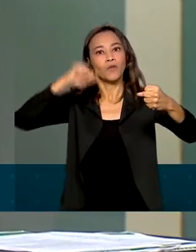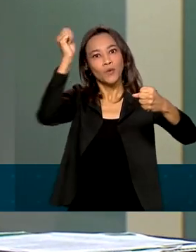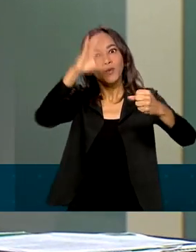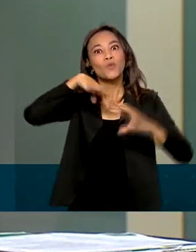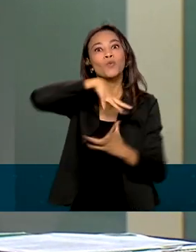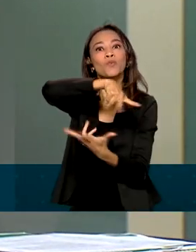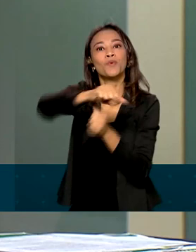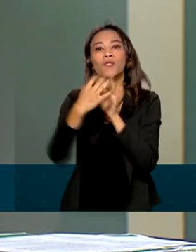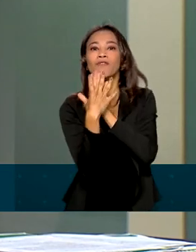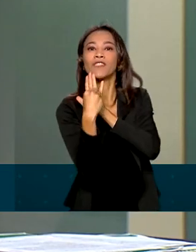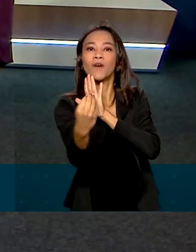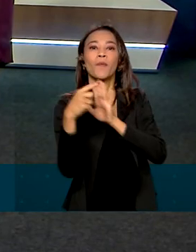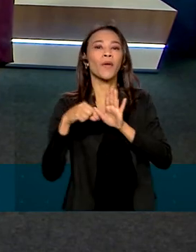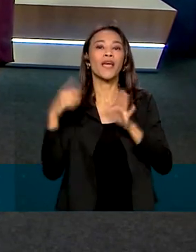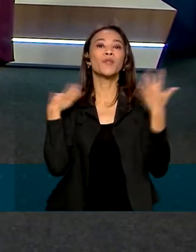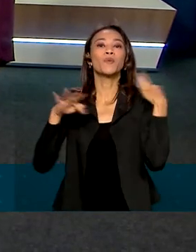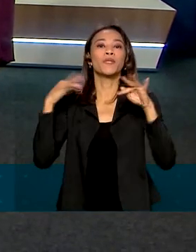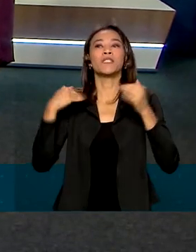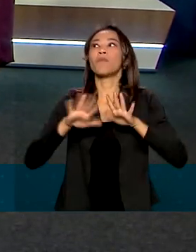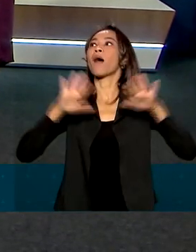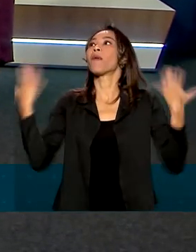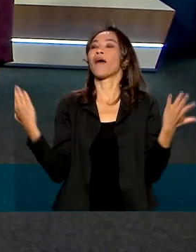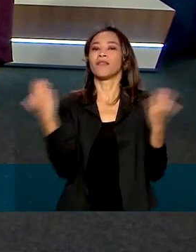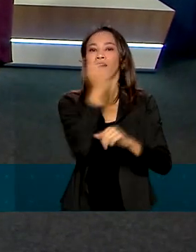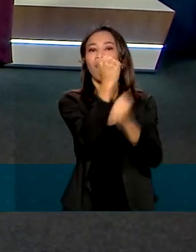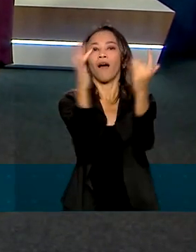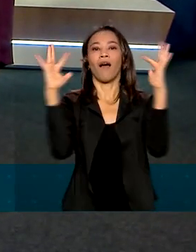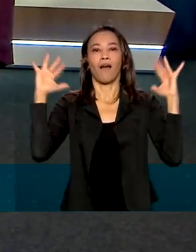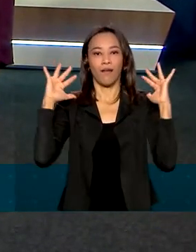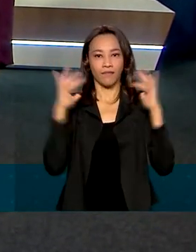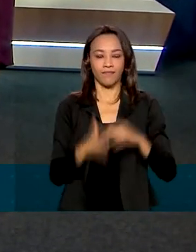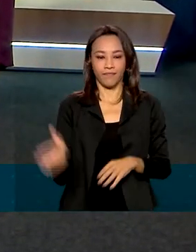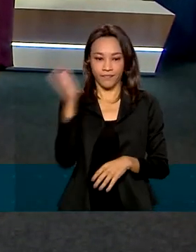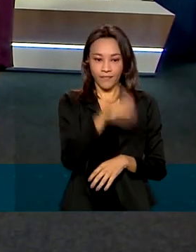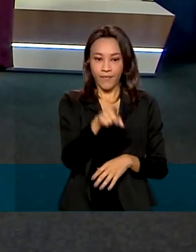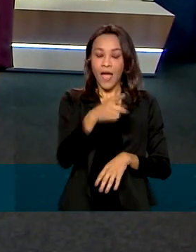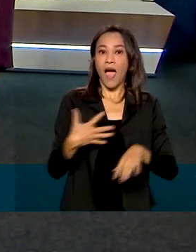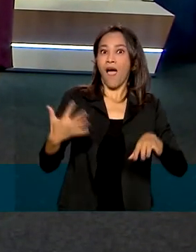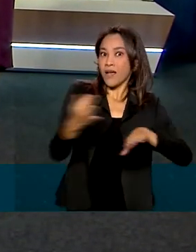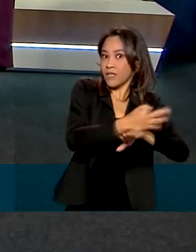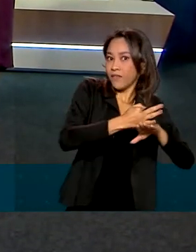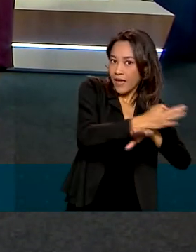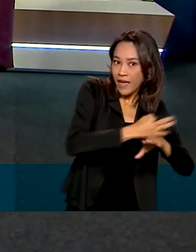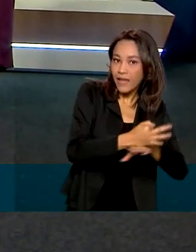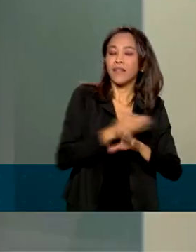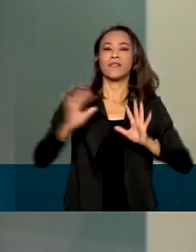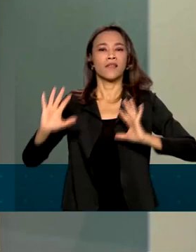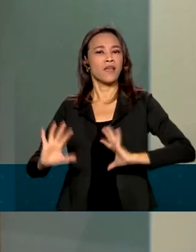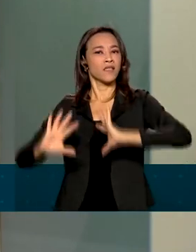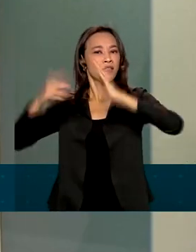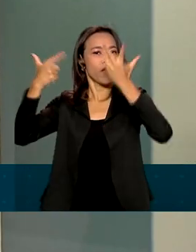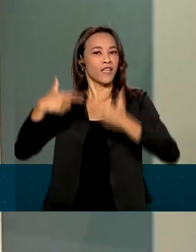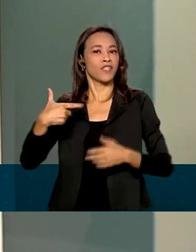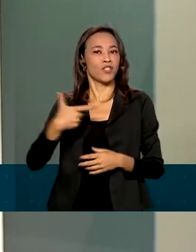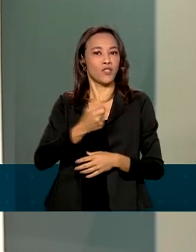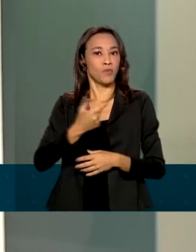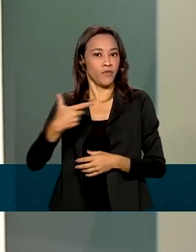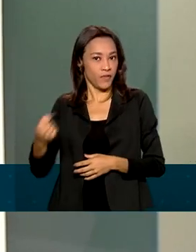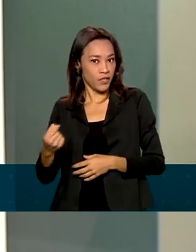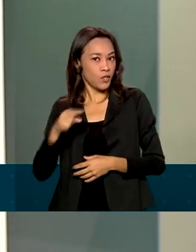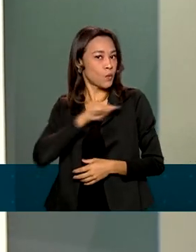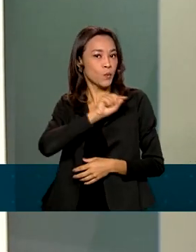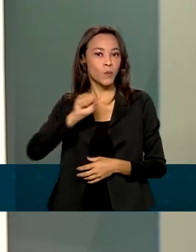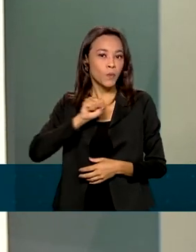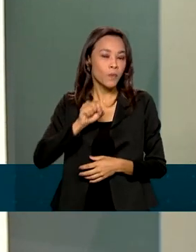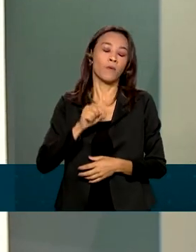é o turismo por ambientes abertos o ministro lembrou que as férias e as festas de fim de ano de 2020 fizeram com que